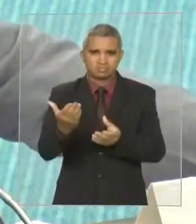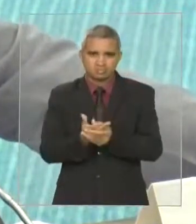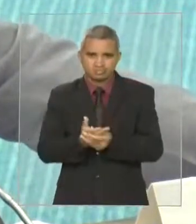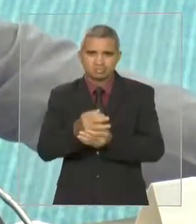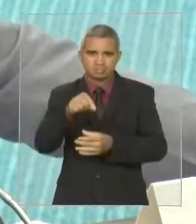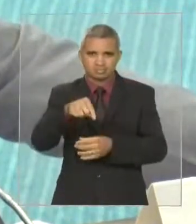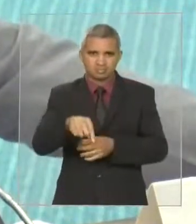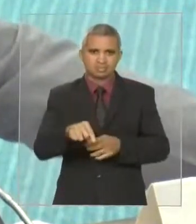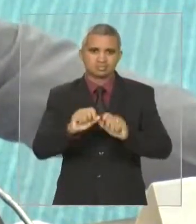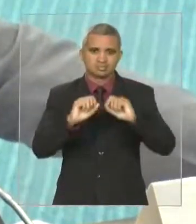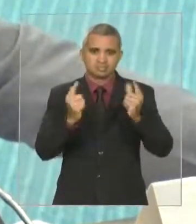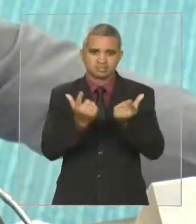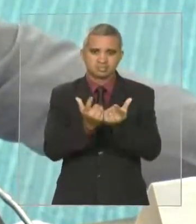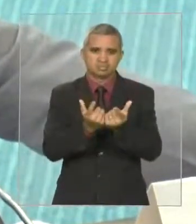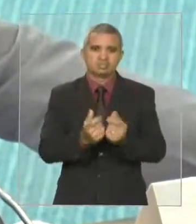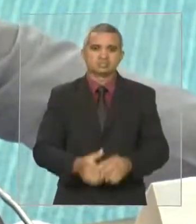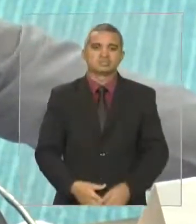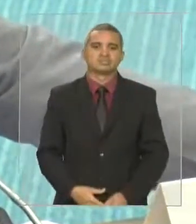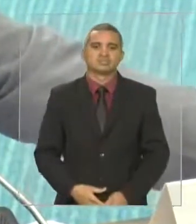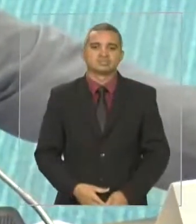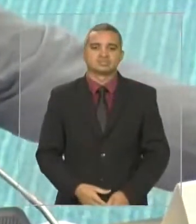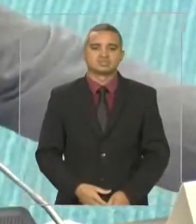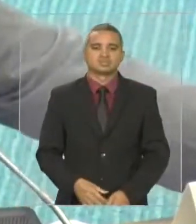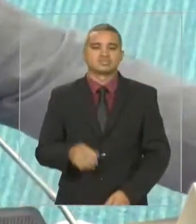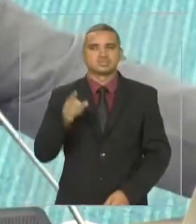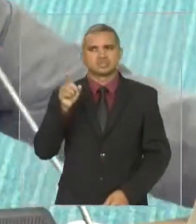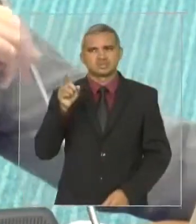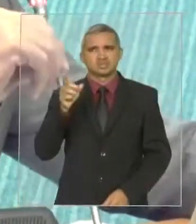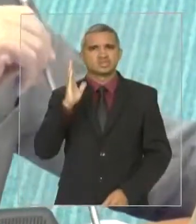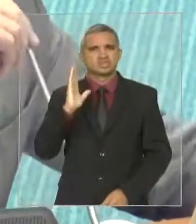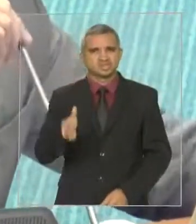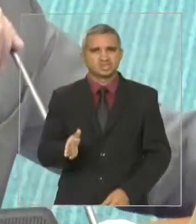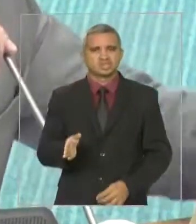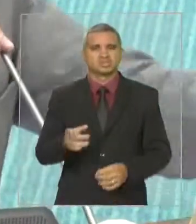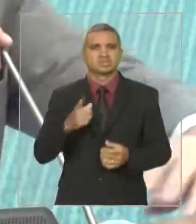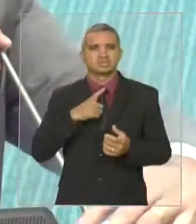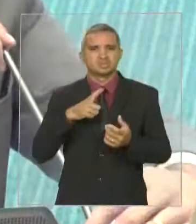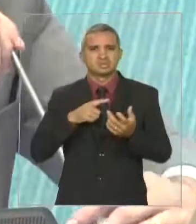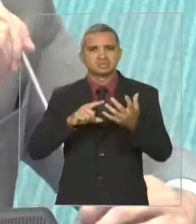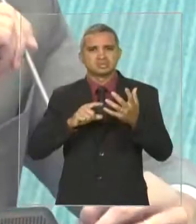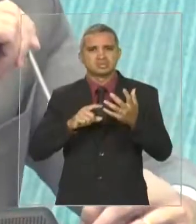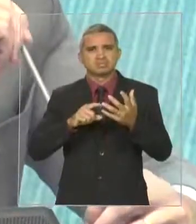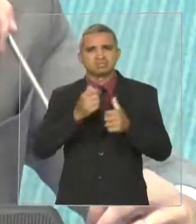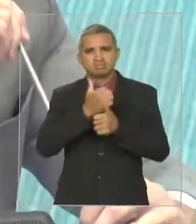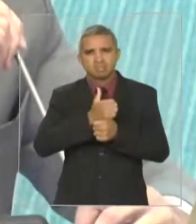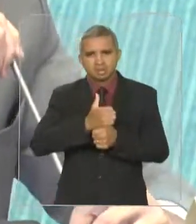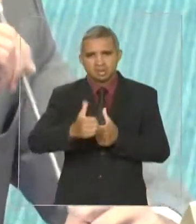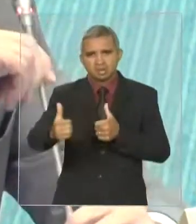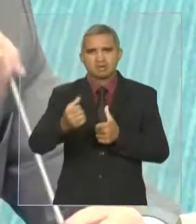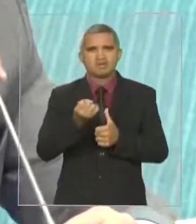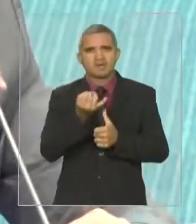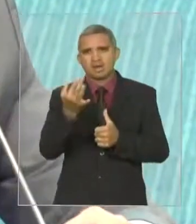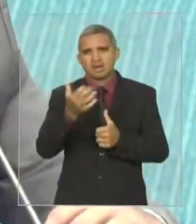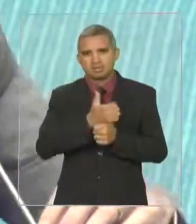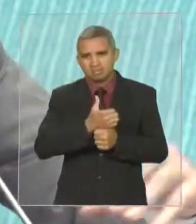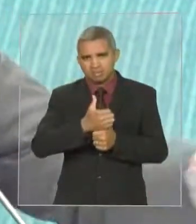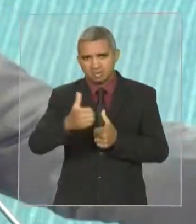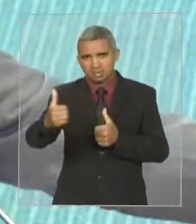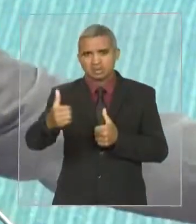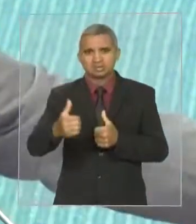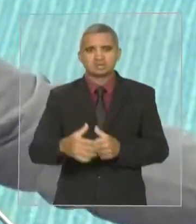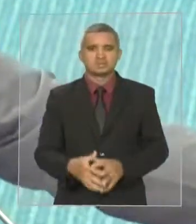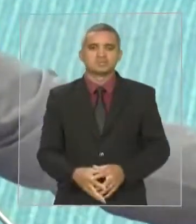feito muitas críticas, né? Que já tem vários mandatos de deputado estadual, mas que jamais tinha